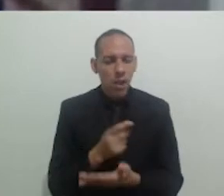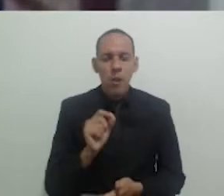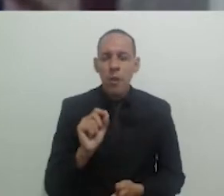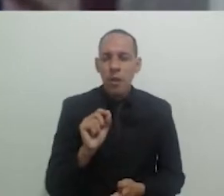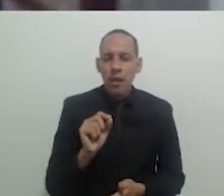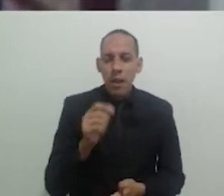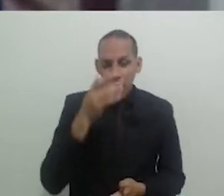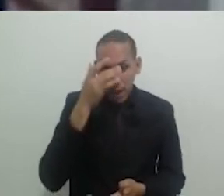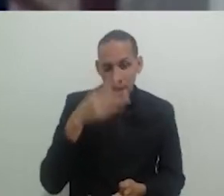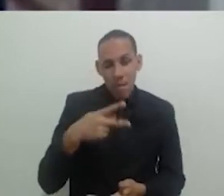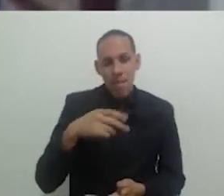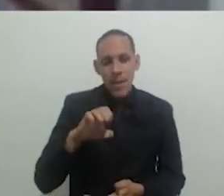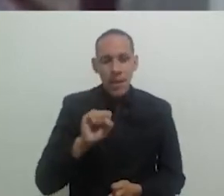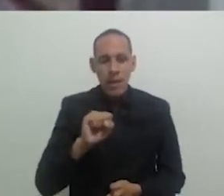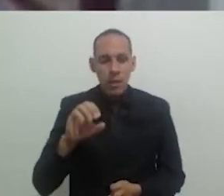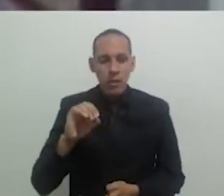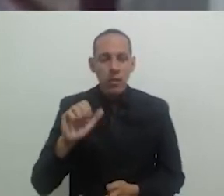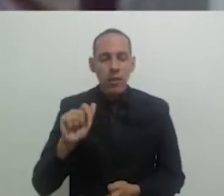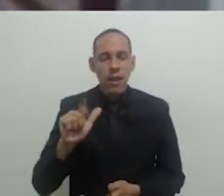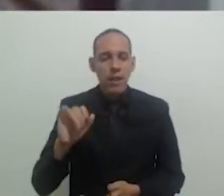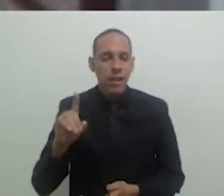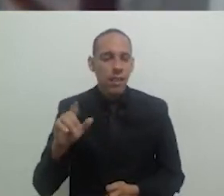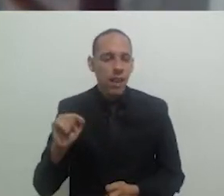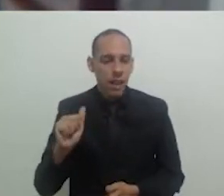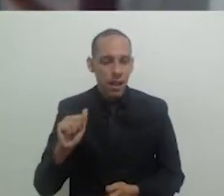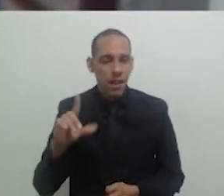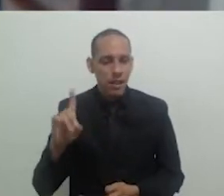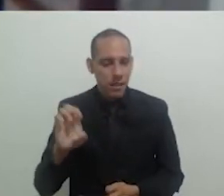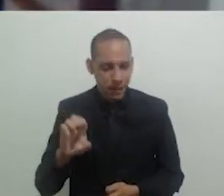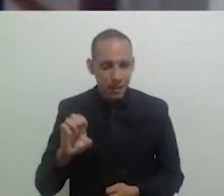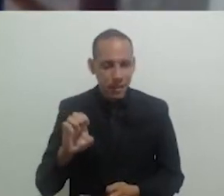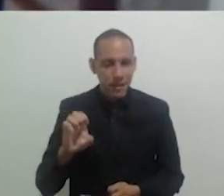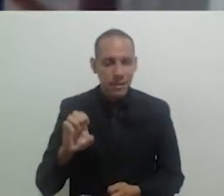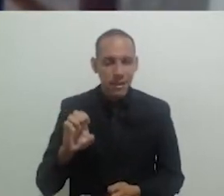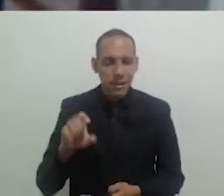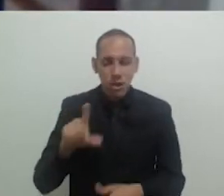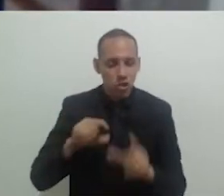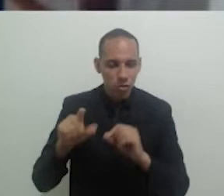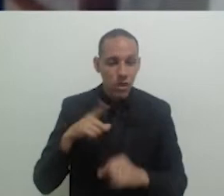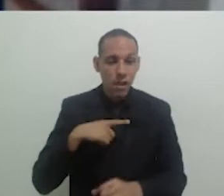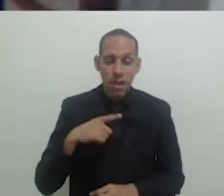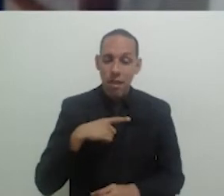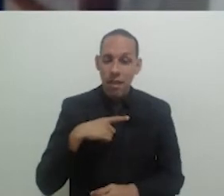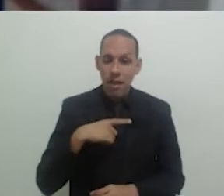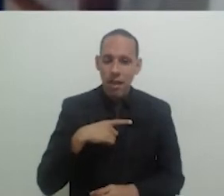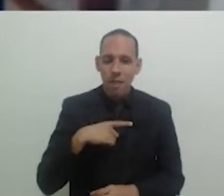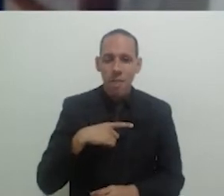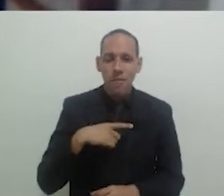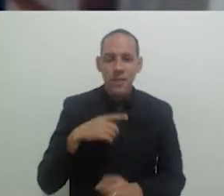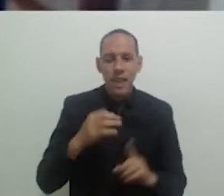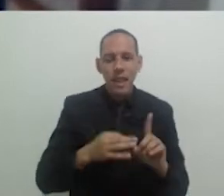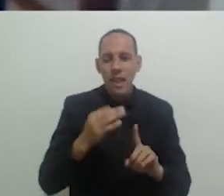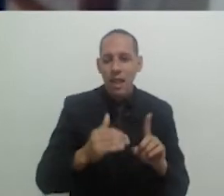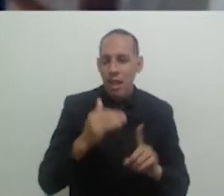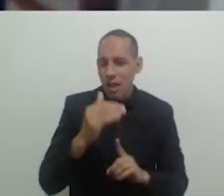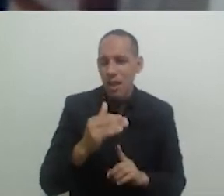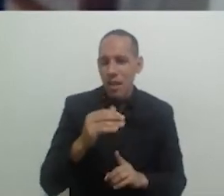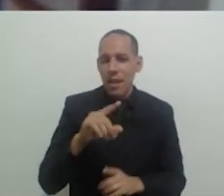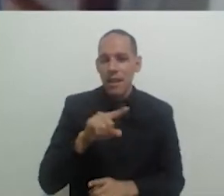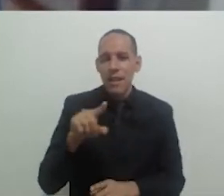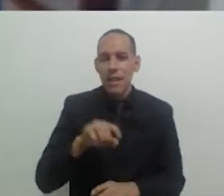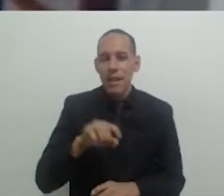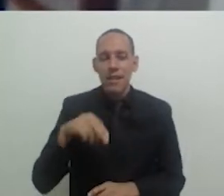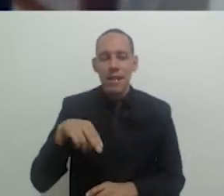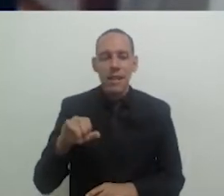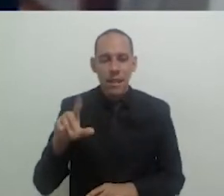pessoalidade na escolha. E a desembargadora Zeneide deverá olhar isso e trazer para a gente discutir os 3 processos, não é? Isso.